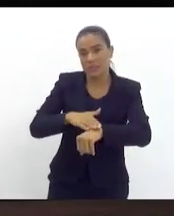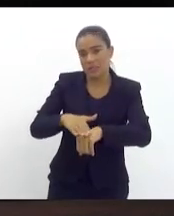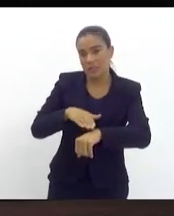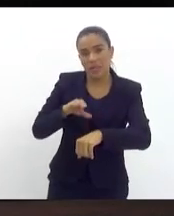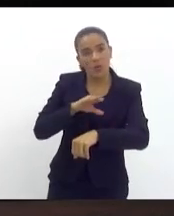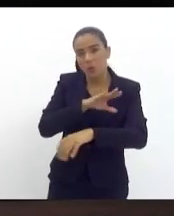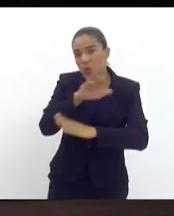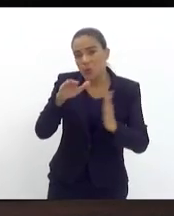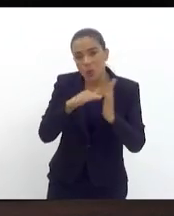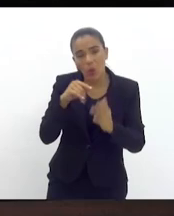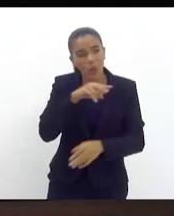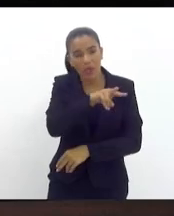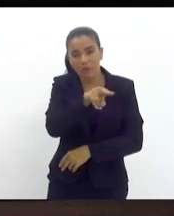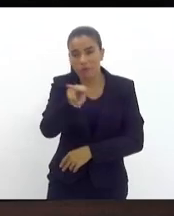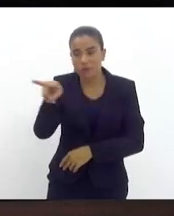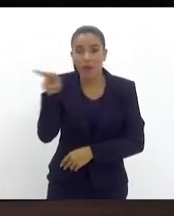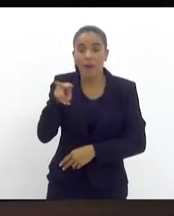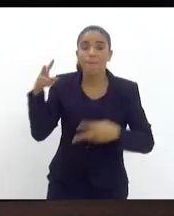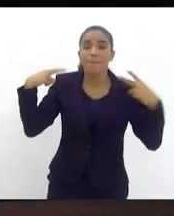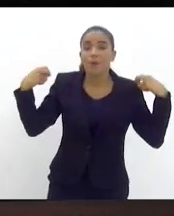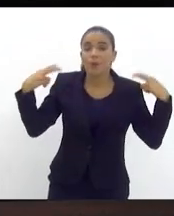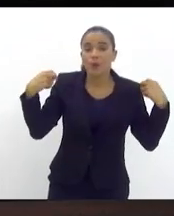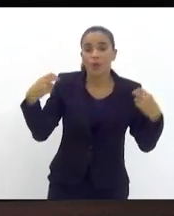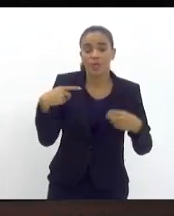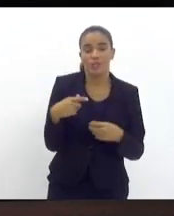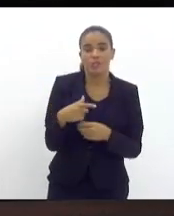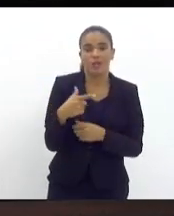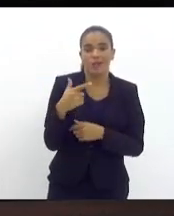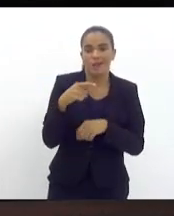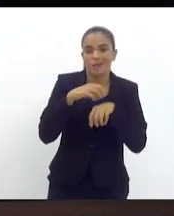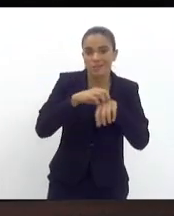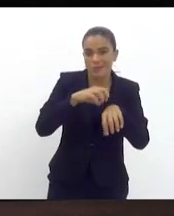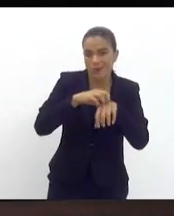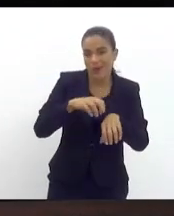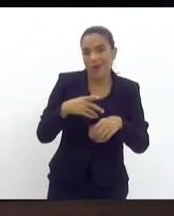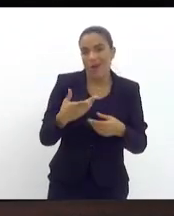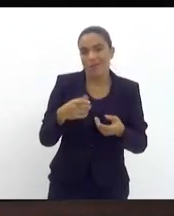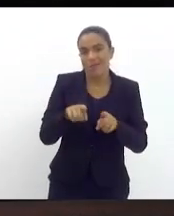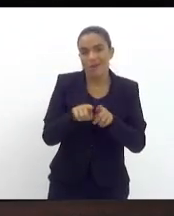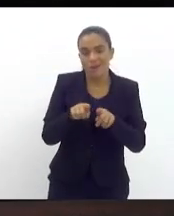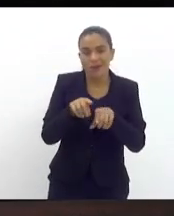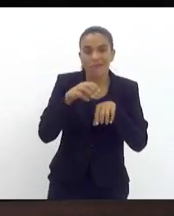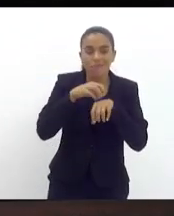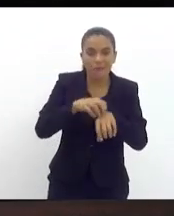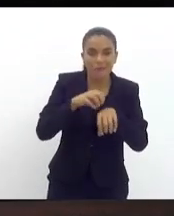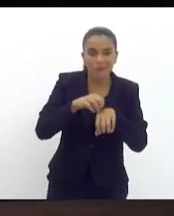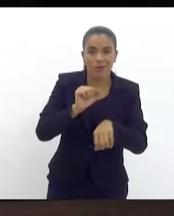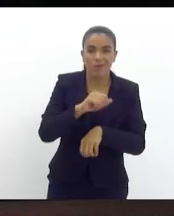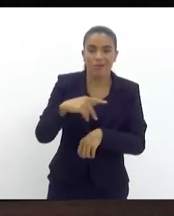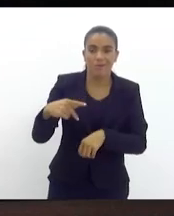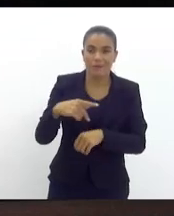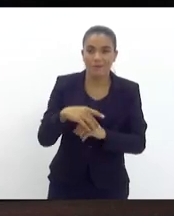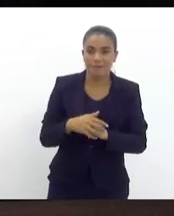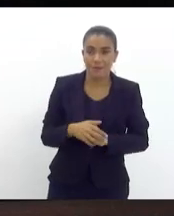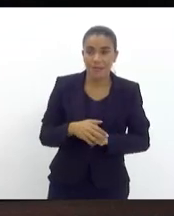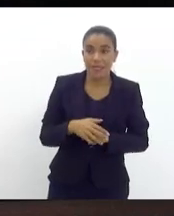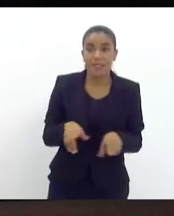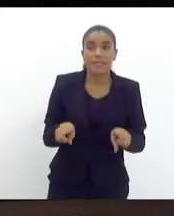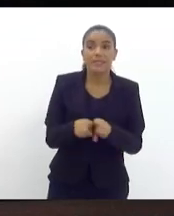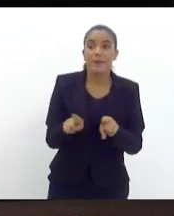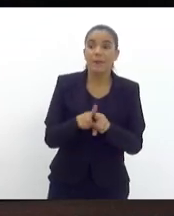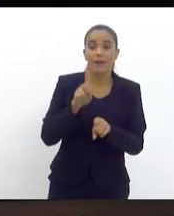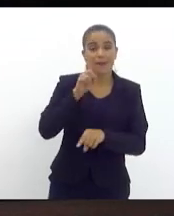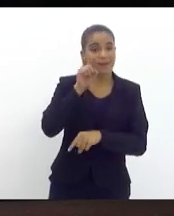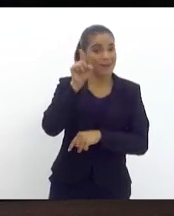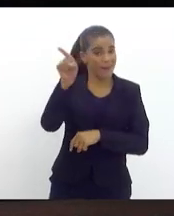motoristas de transporte escolar e motorista de Van estão passando do transporte alternativo inclusive em